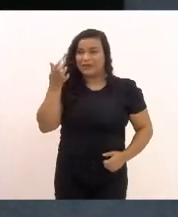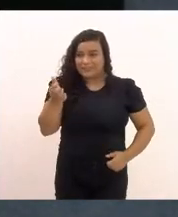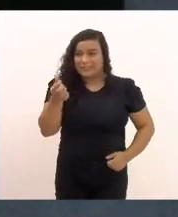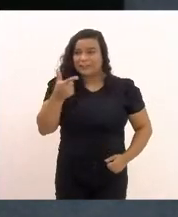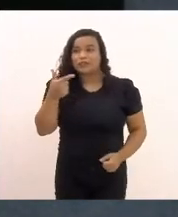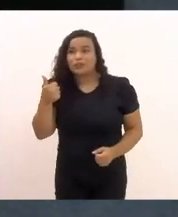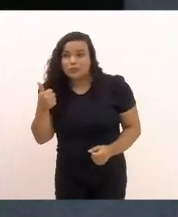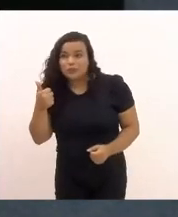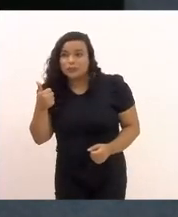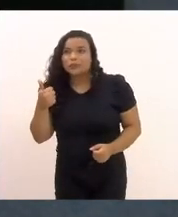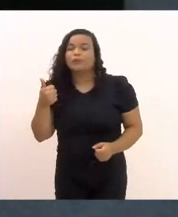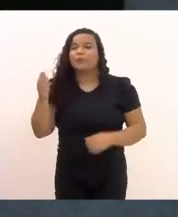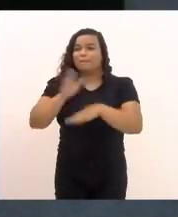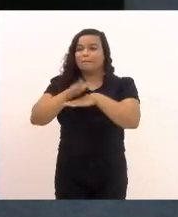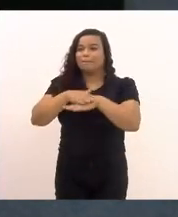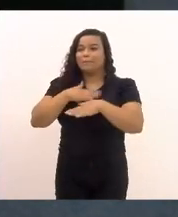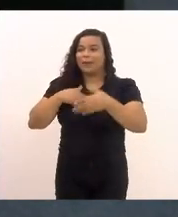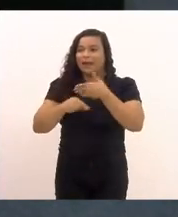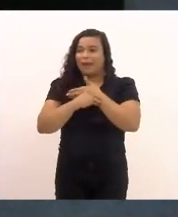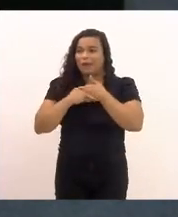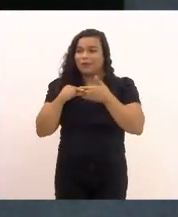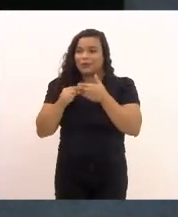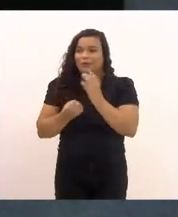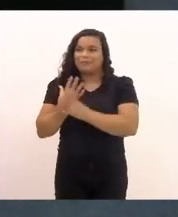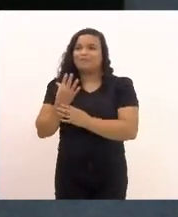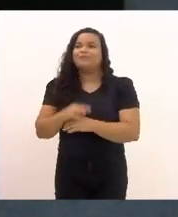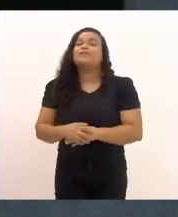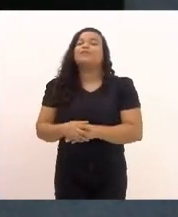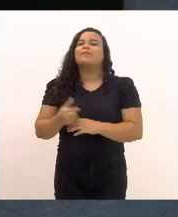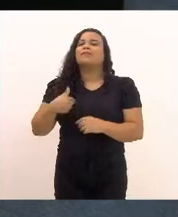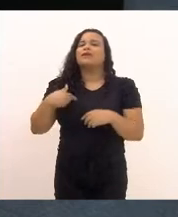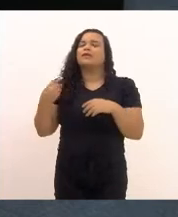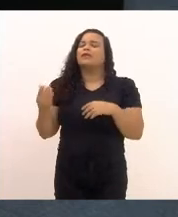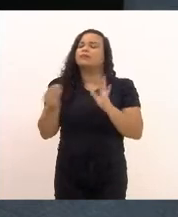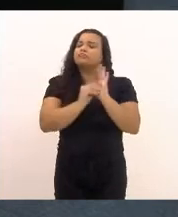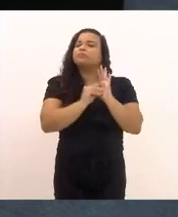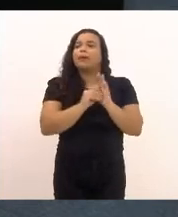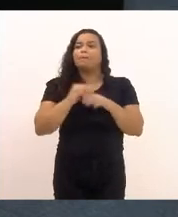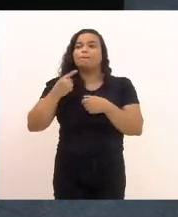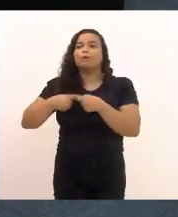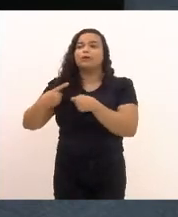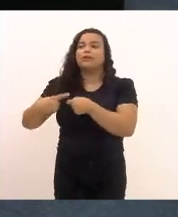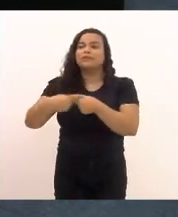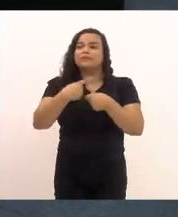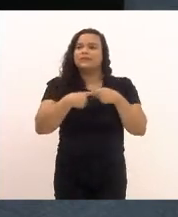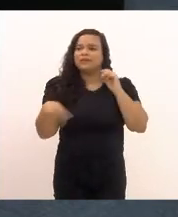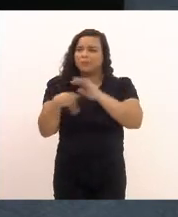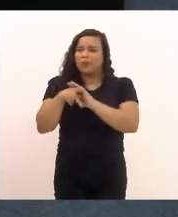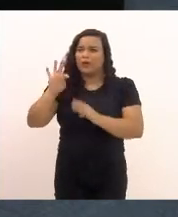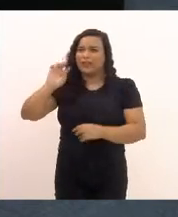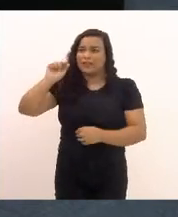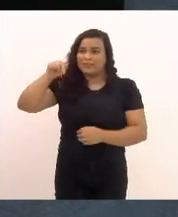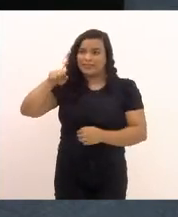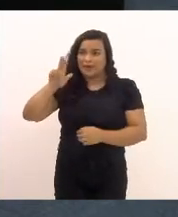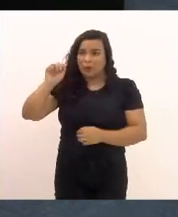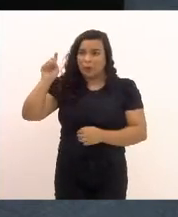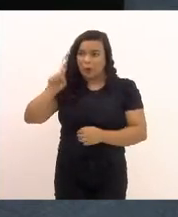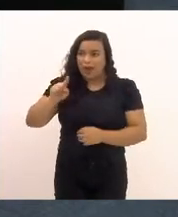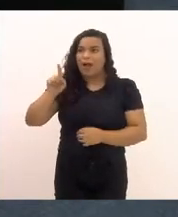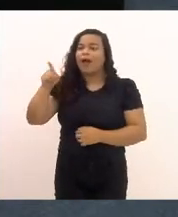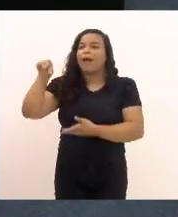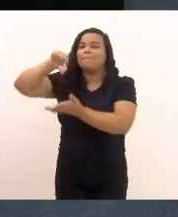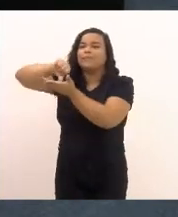4621, de minha autoria, que declara o município de Tanguá capital estadual da